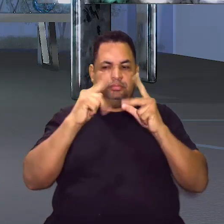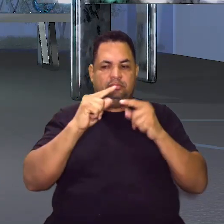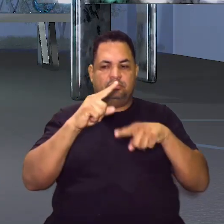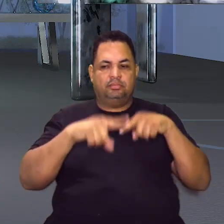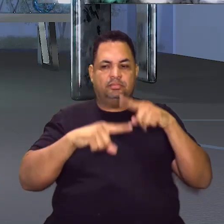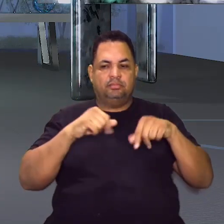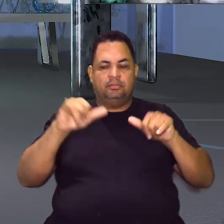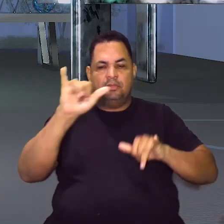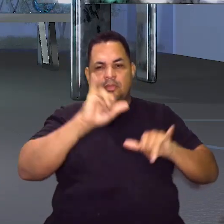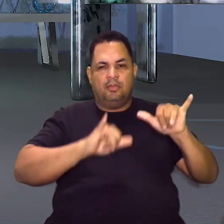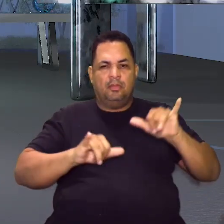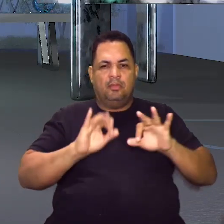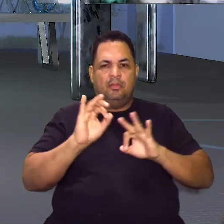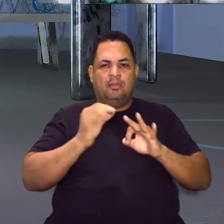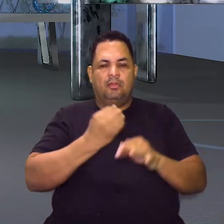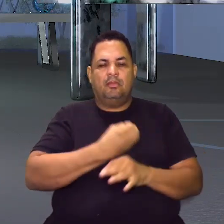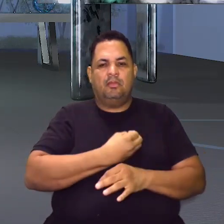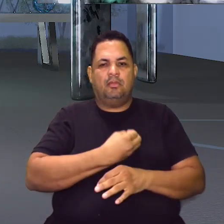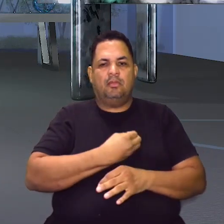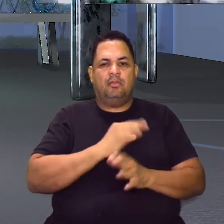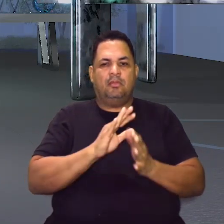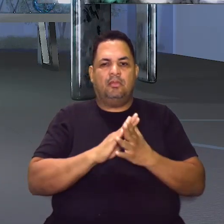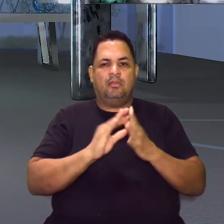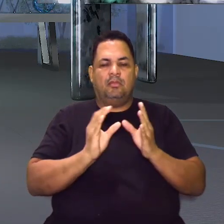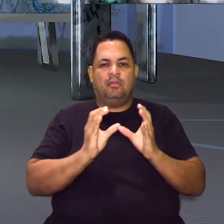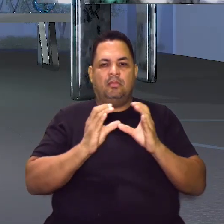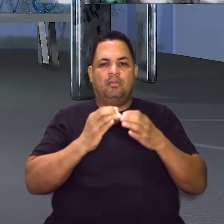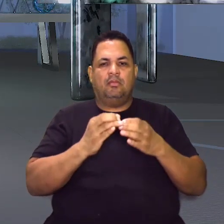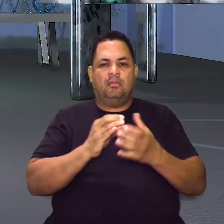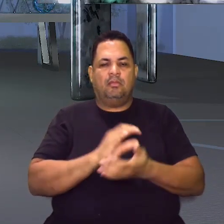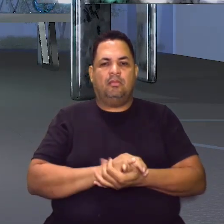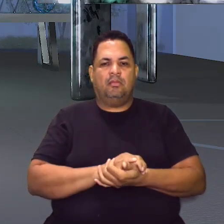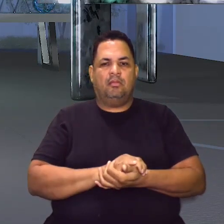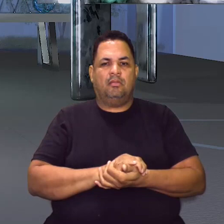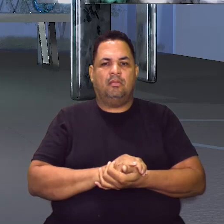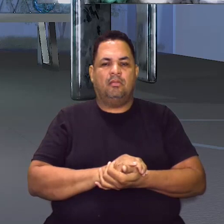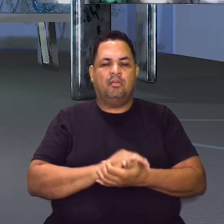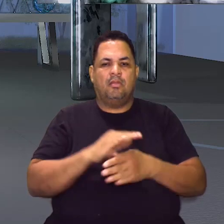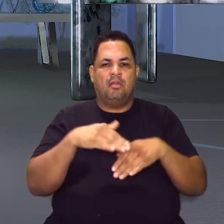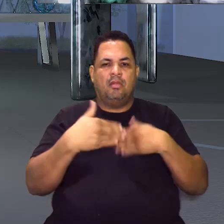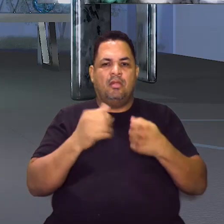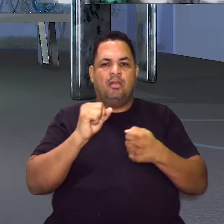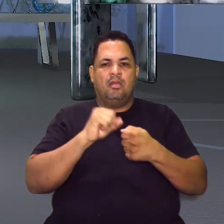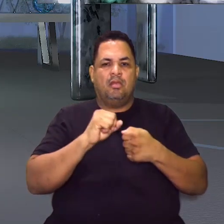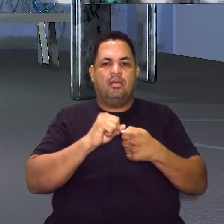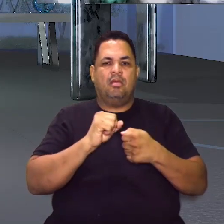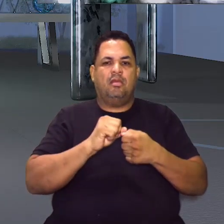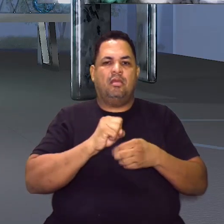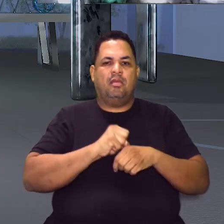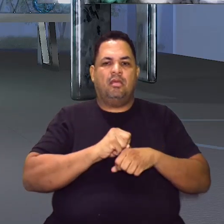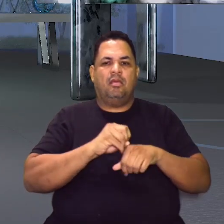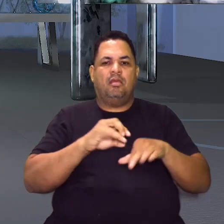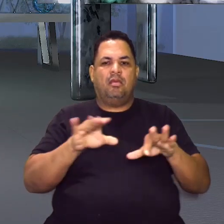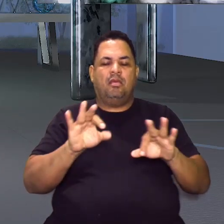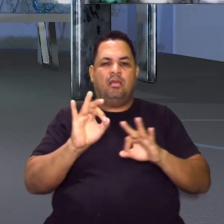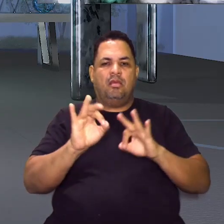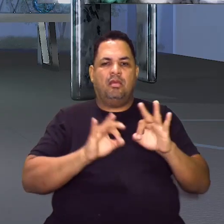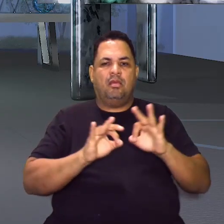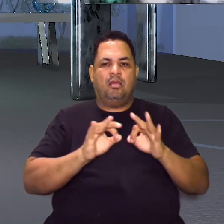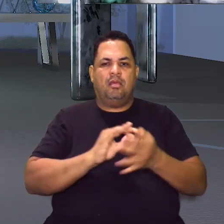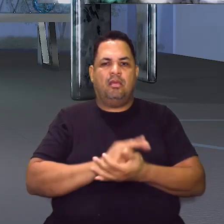os elementos químicos que estão no mesmo grupo ou família, quando faz a distribuição